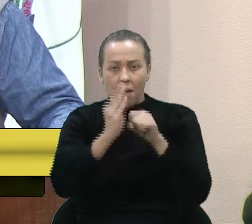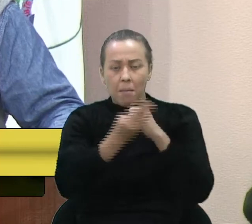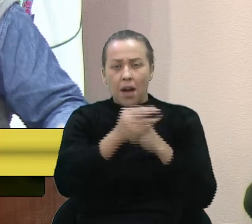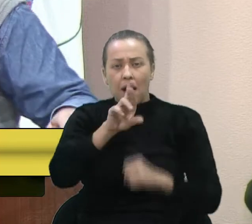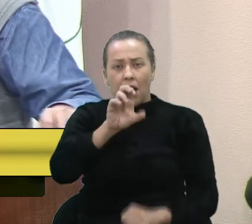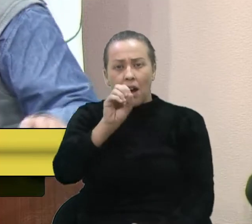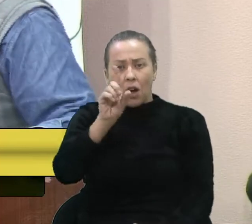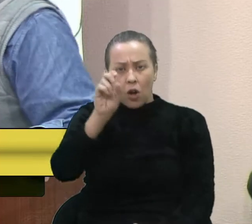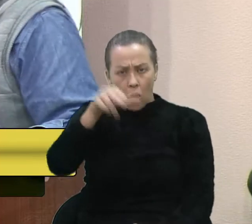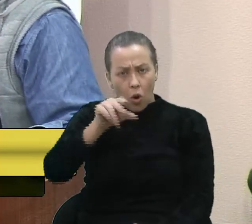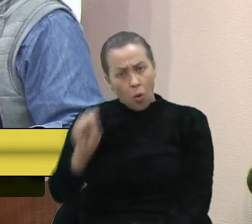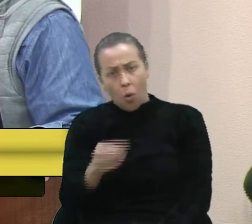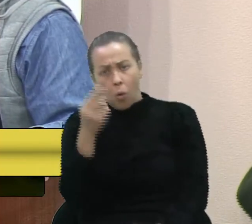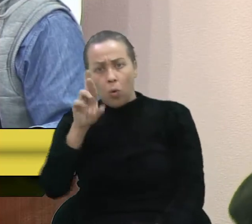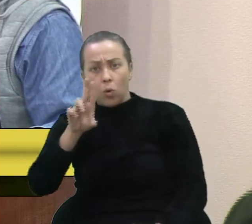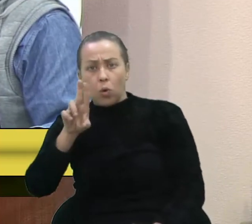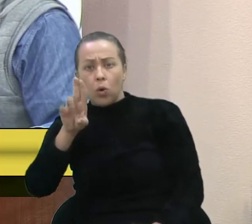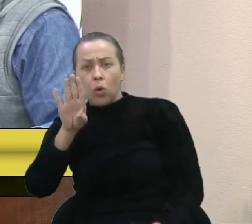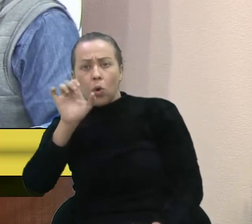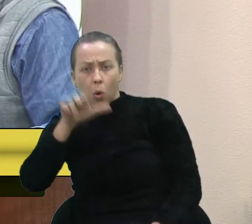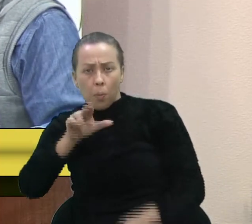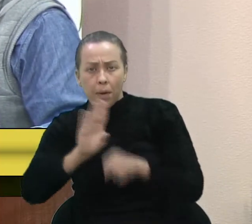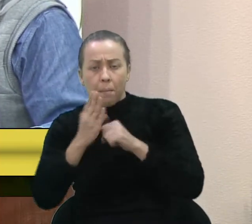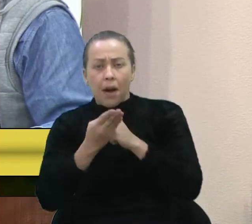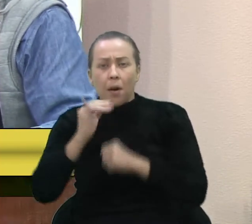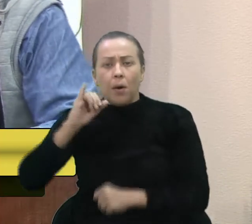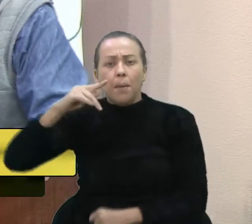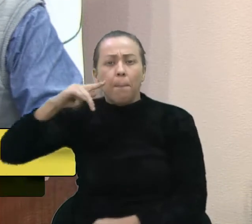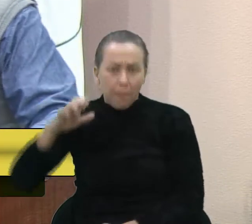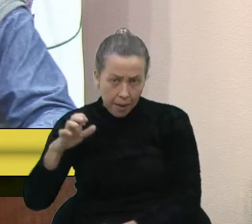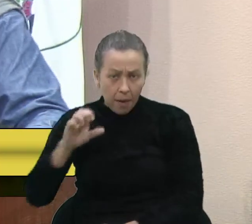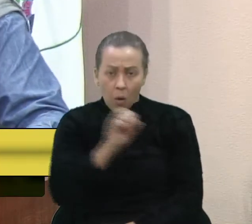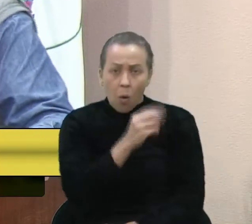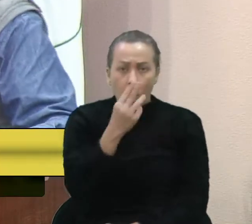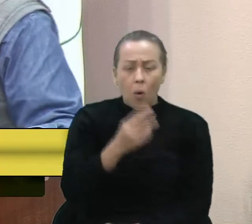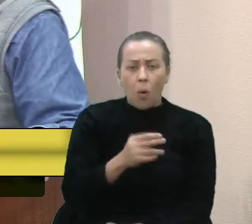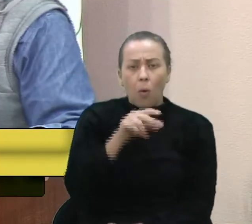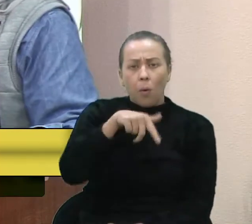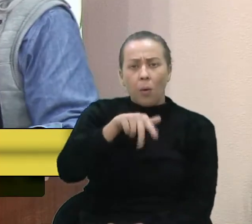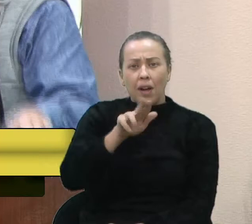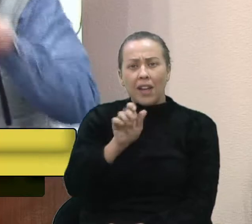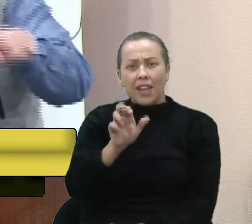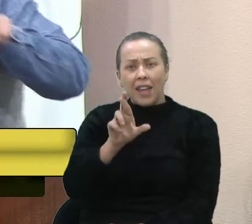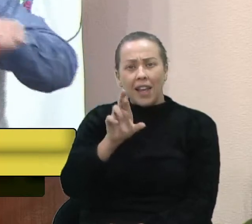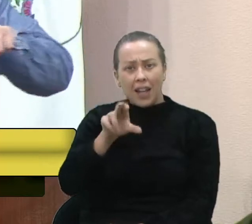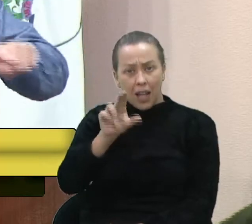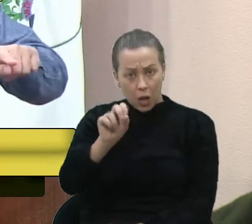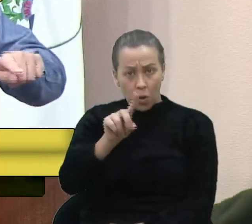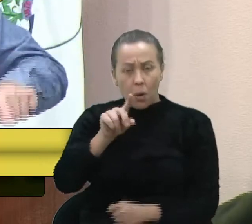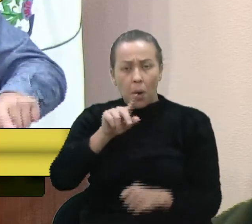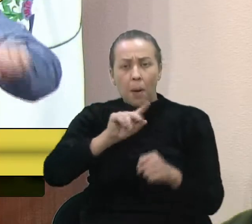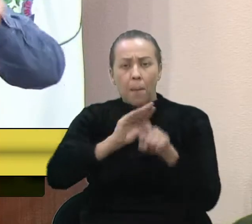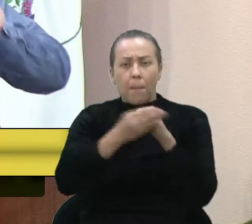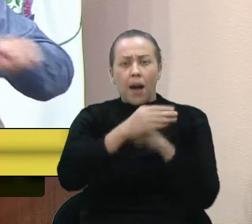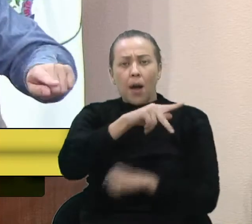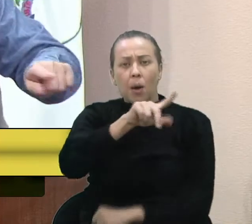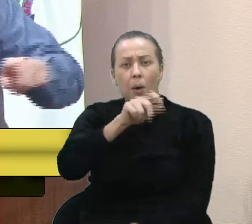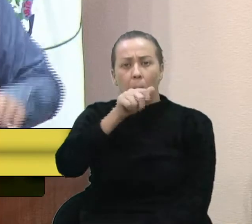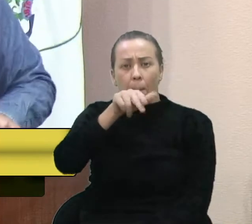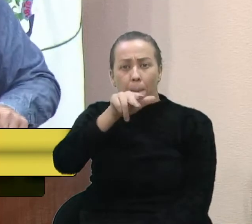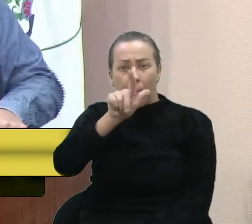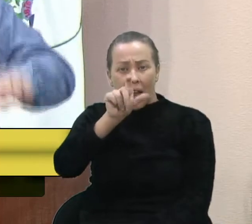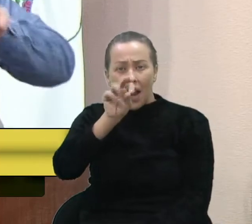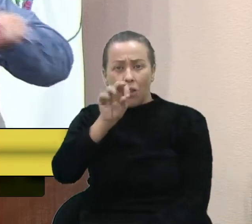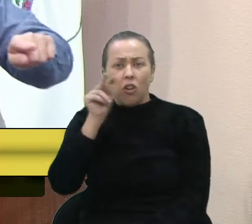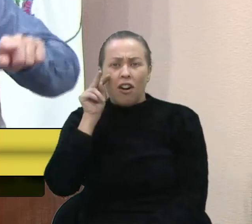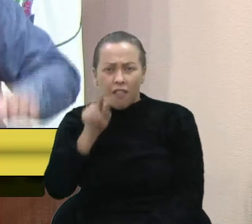lá no Rubem, no Vila IP, ou lá no Guerino, no Planalto, vendo a realidade daqueles